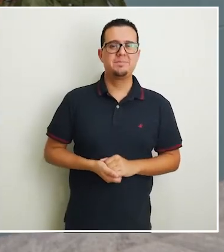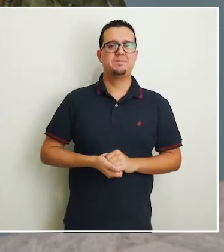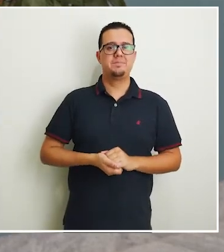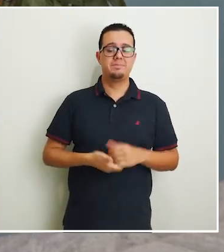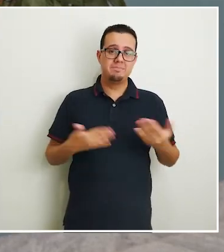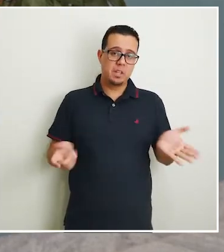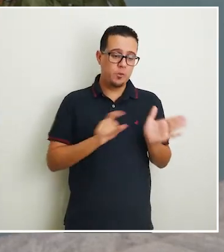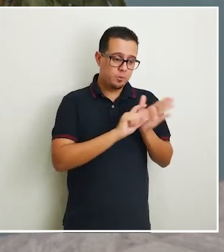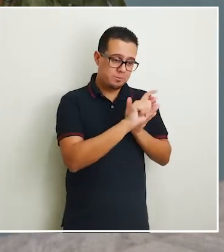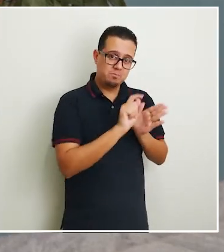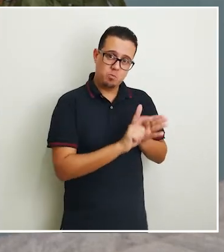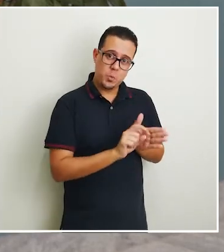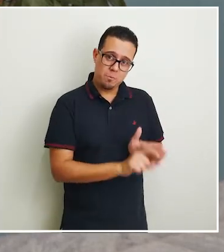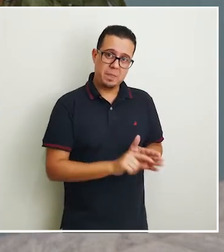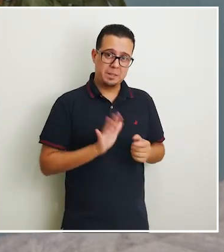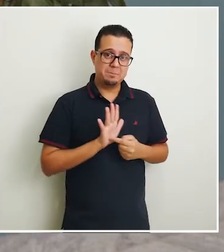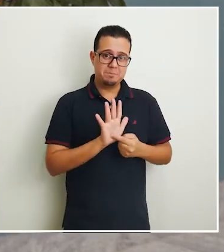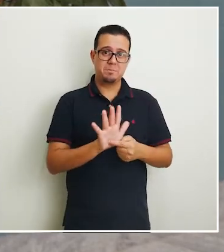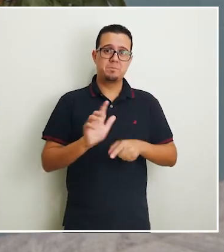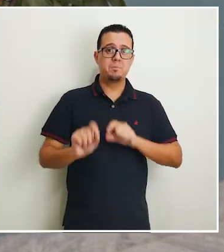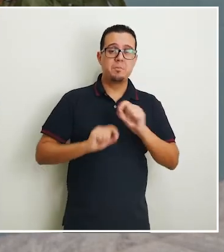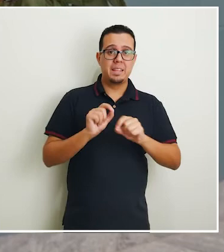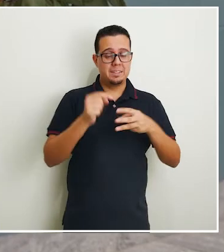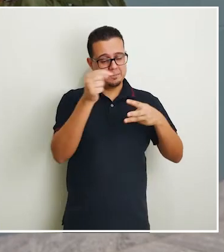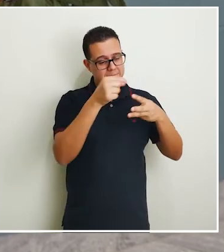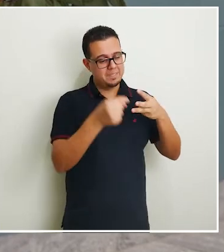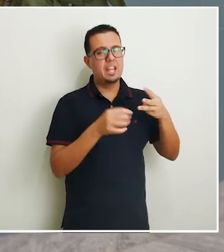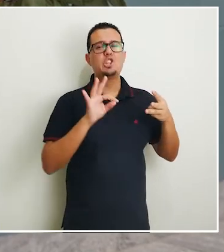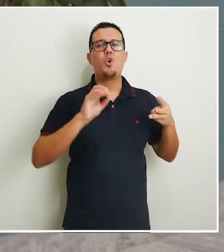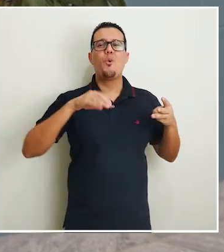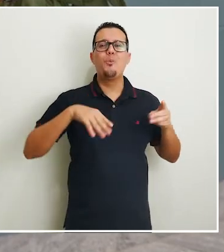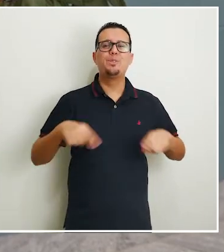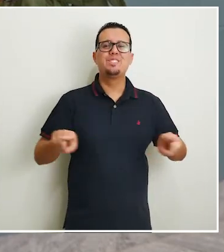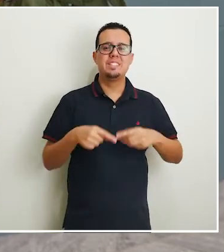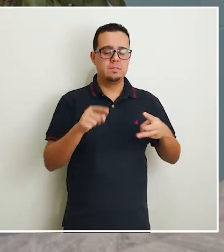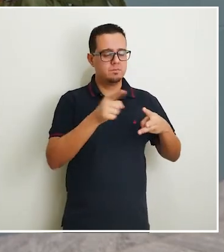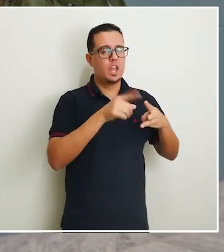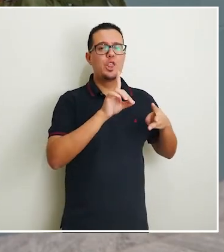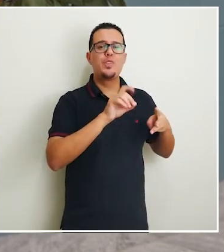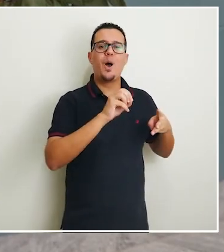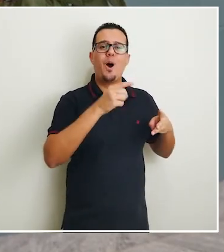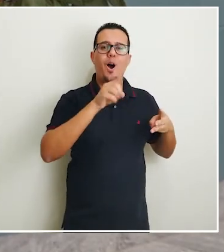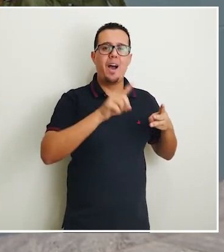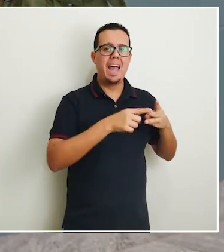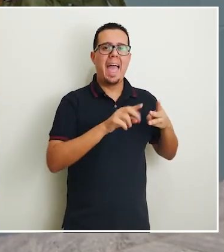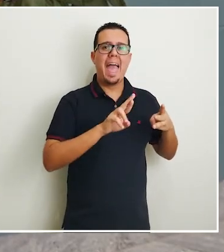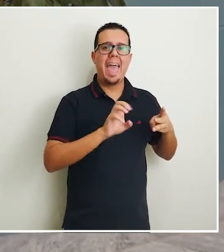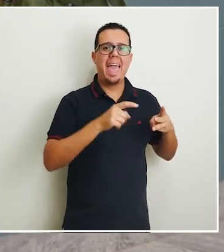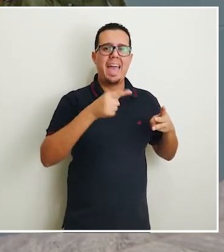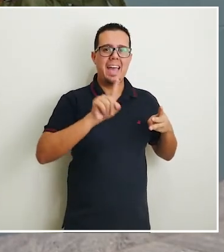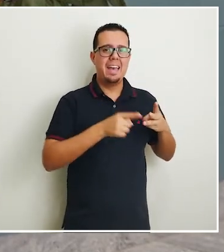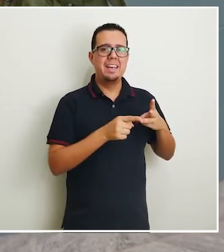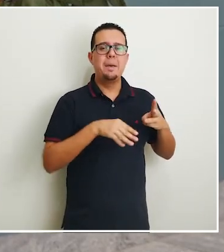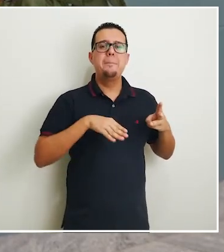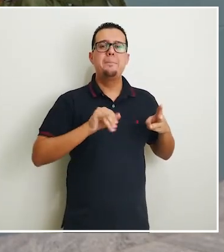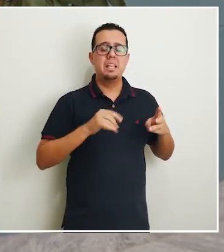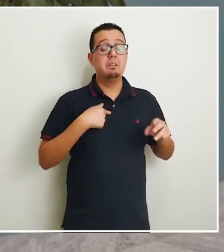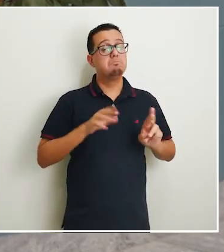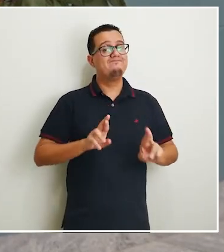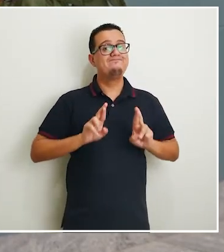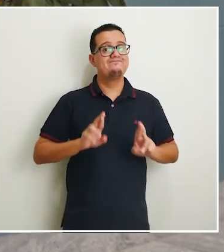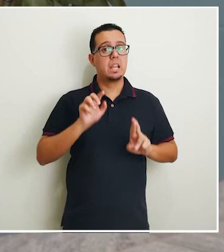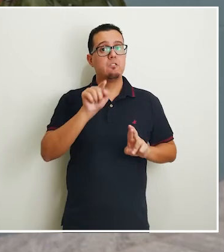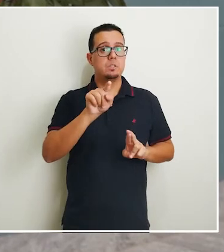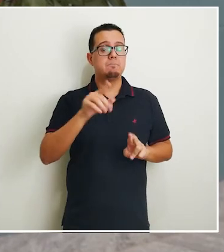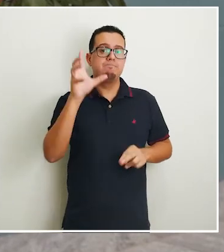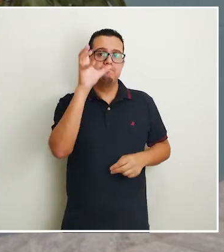aqui ao final desses versos, então, captamos 3 tons, um em dó, um em ré e um em mi. Eu espero que eles sejam